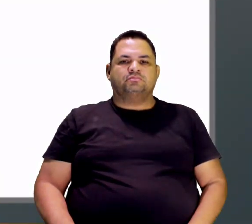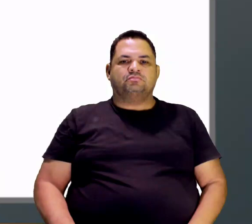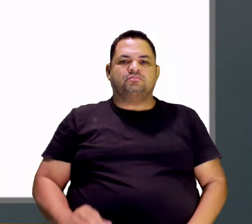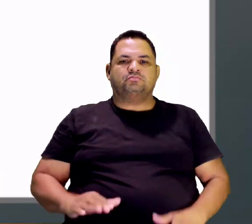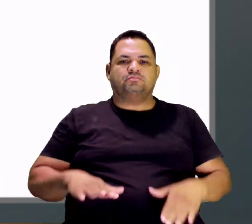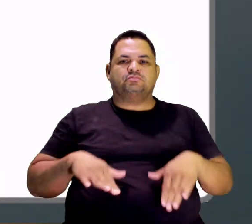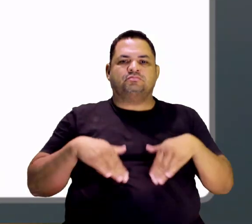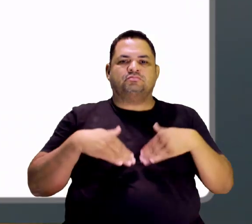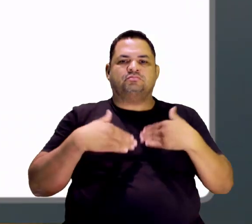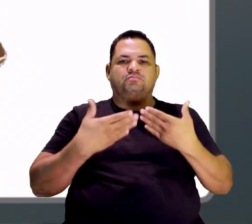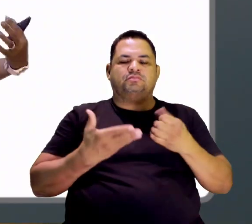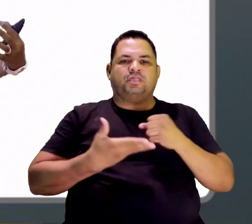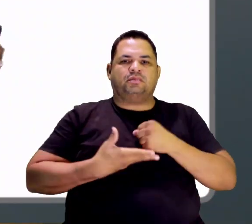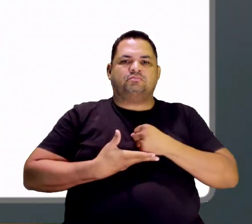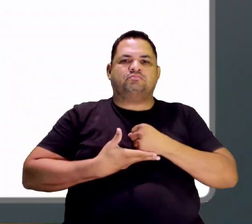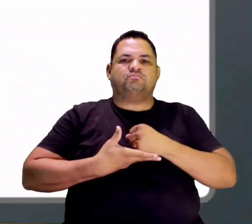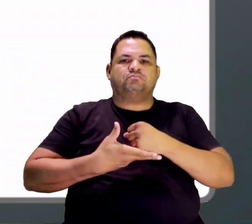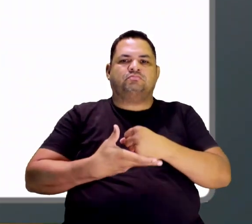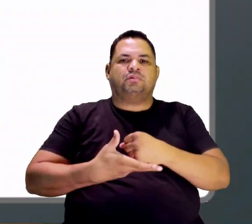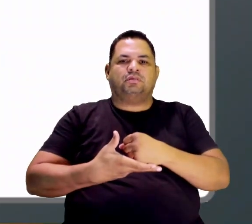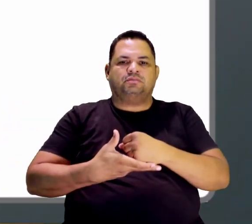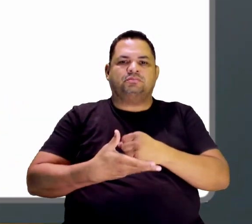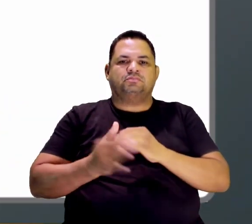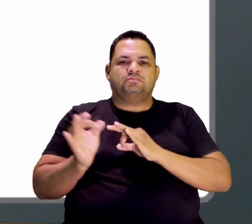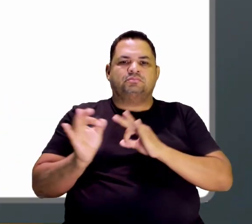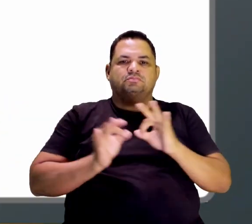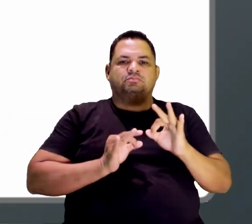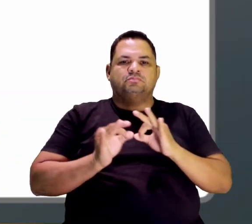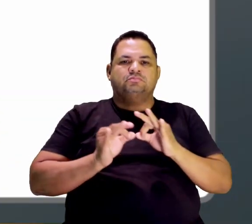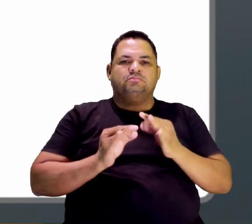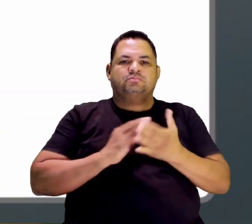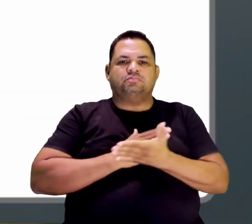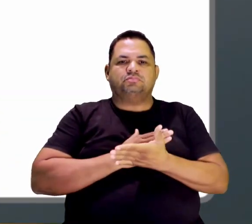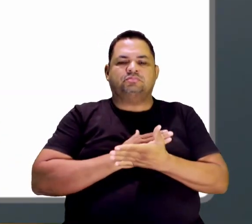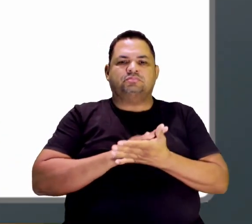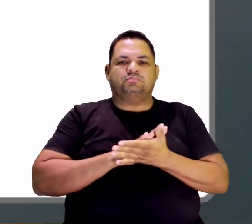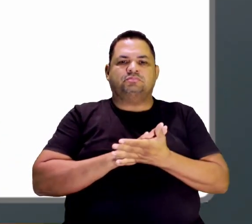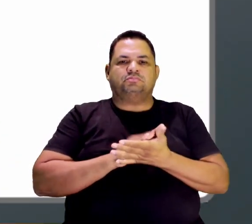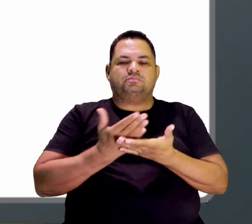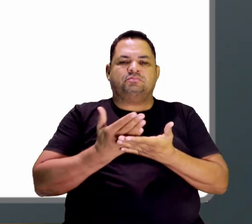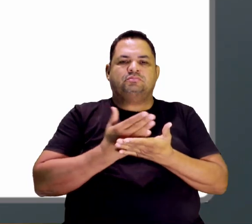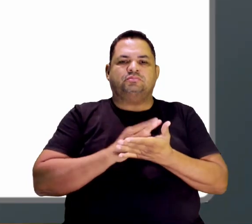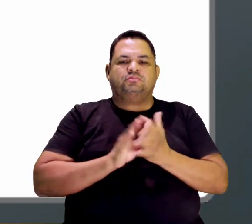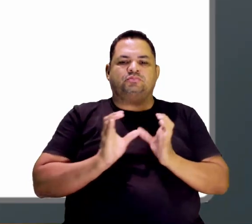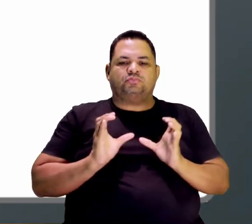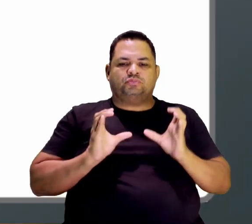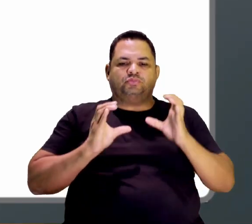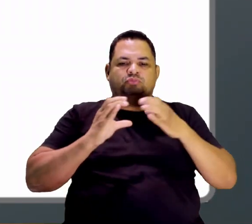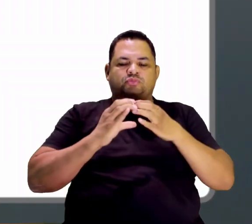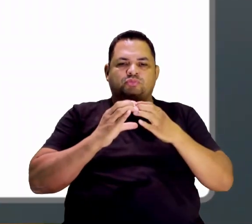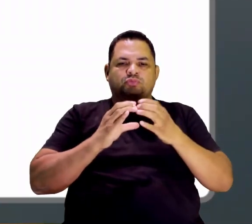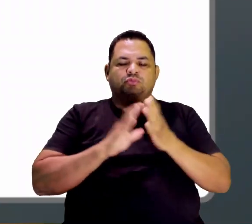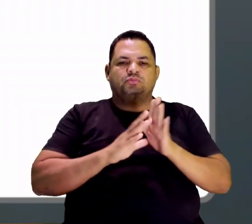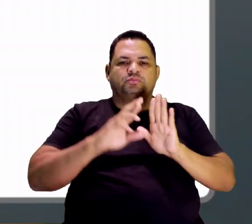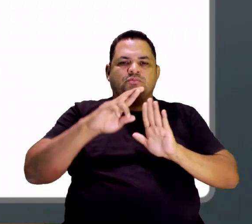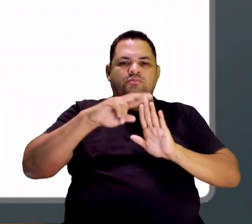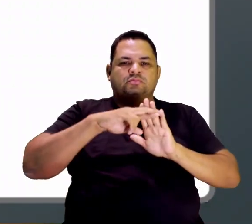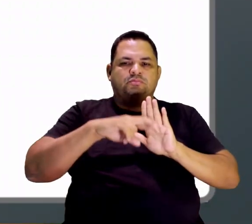aí vamos entender então o que é o fundamento, para que serve o fundamento. Então vem aqui comigo